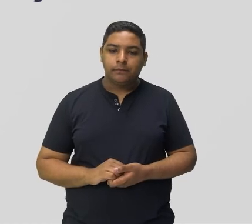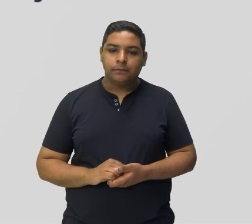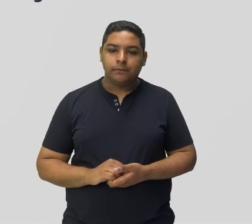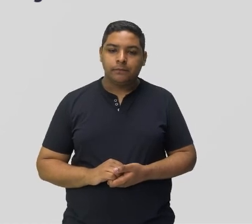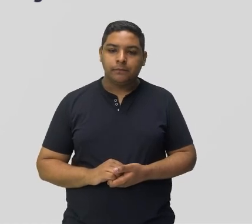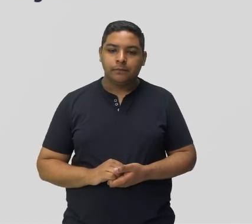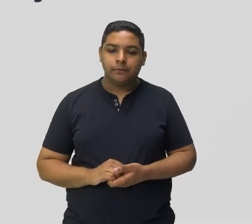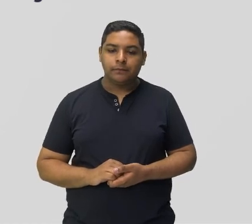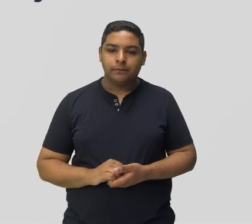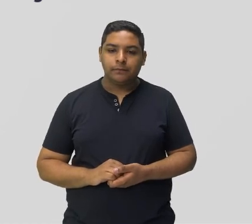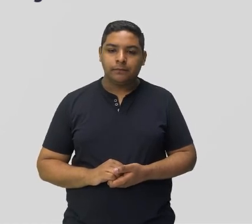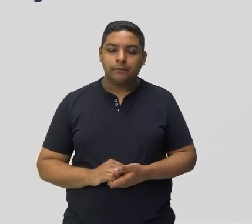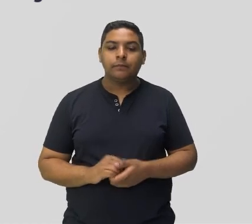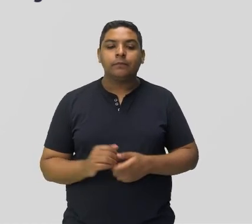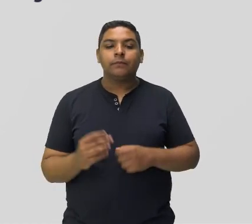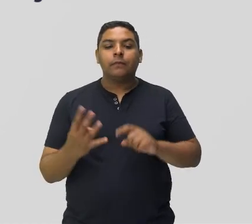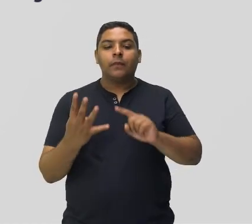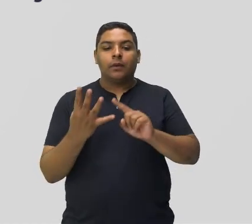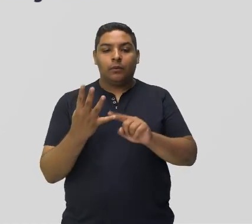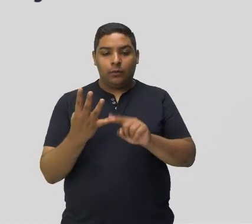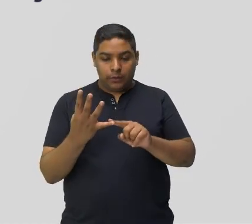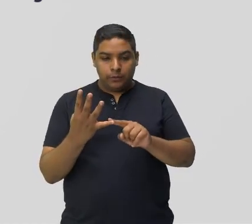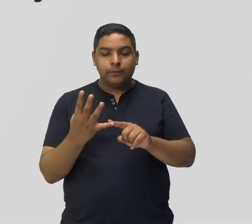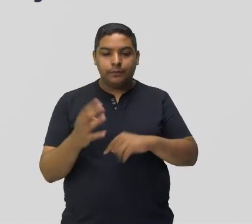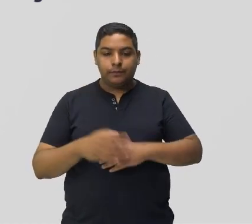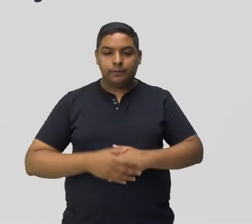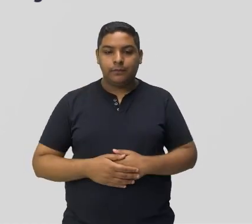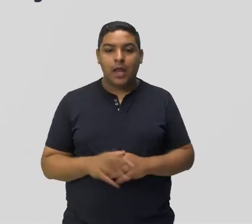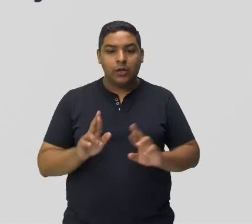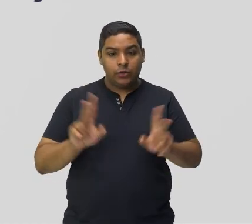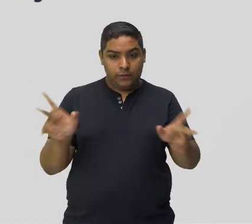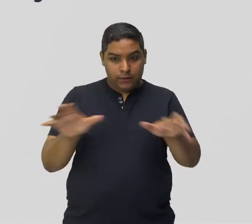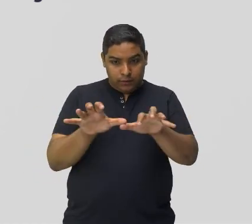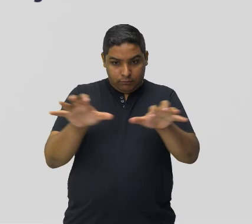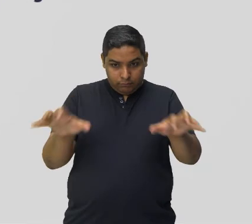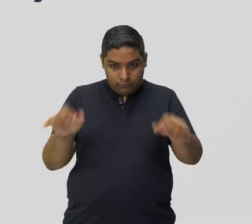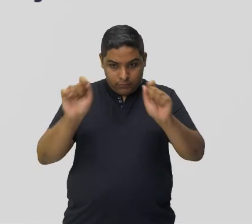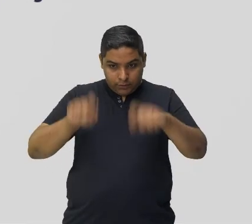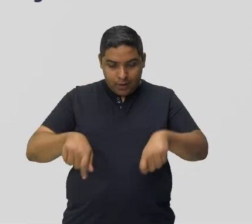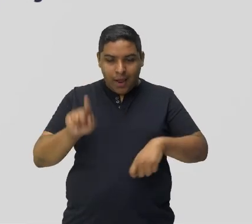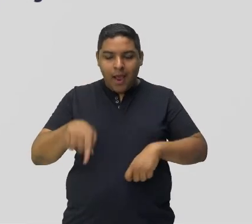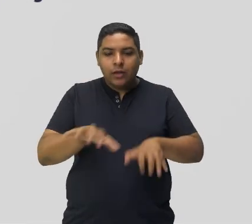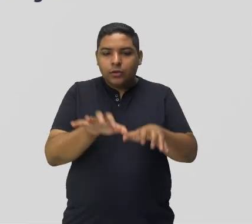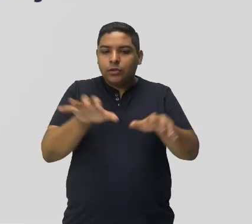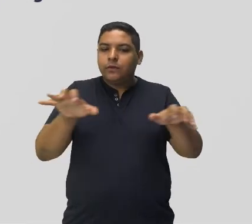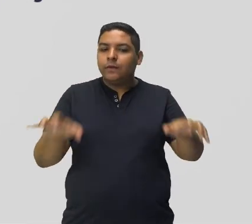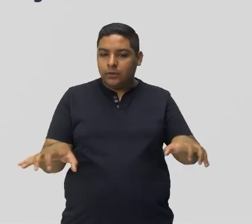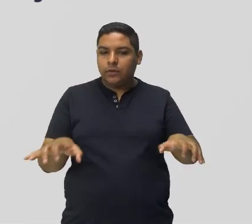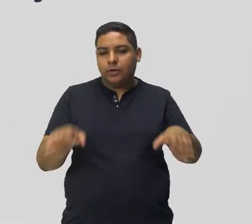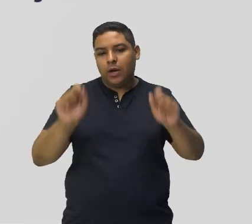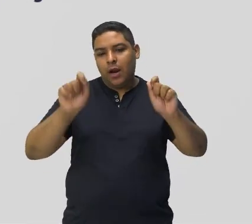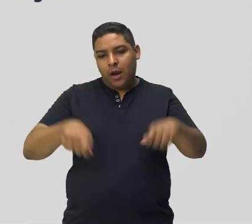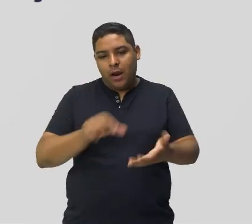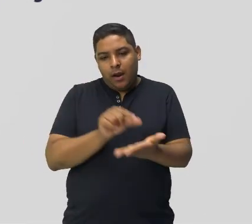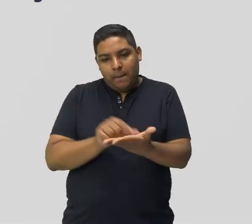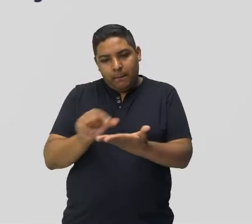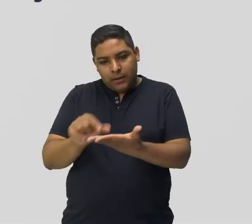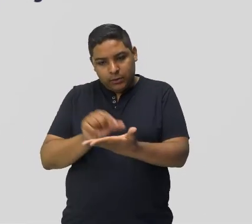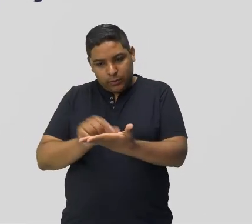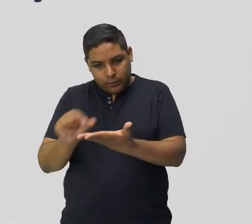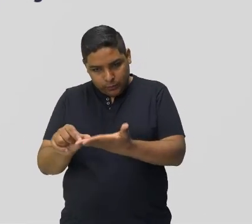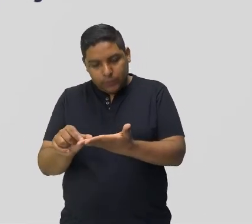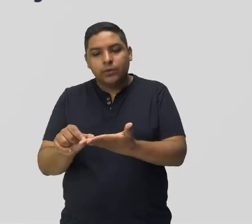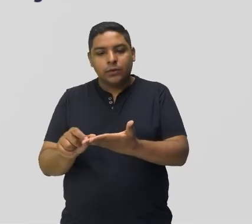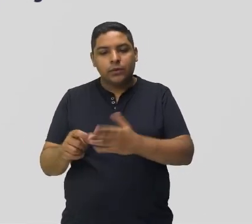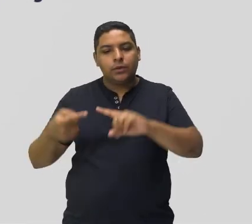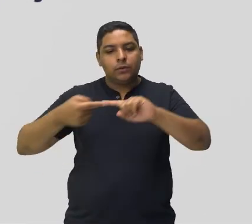O item 4 aqui, olha. A diferença de potencial é dividida entre os capacitores da associação. Certinho, é a